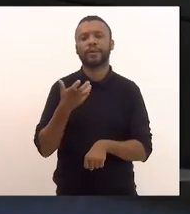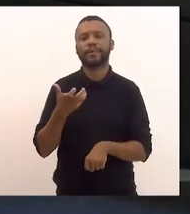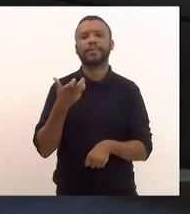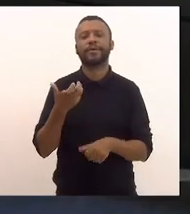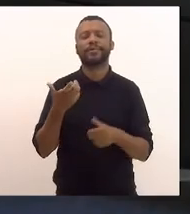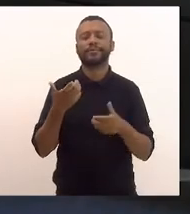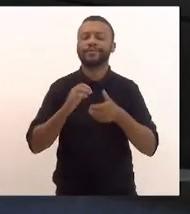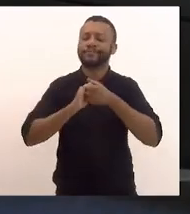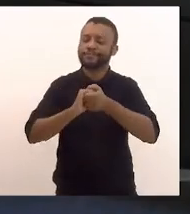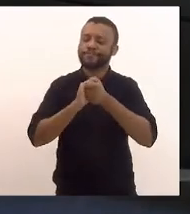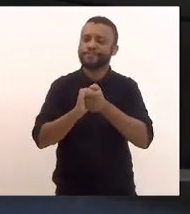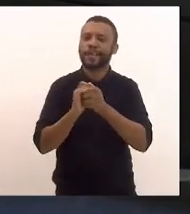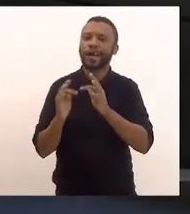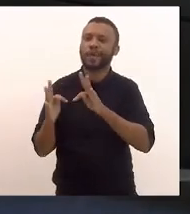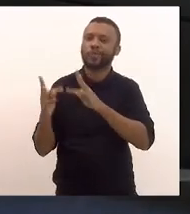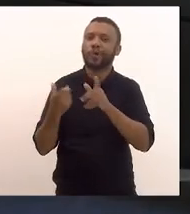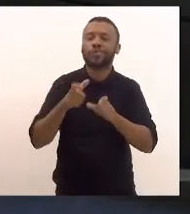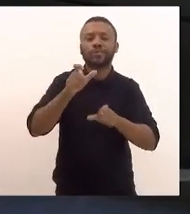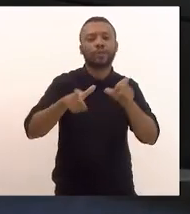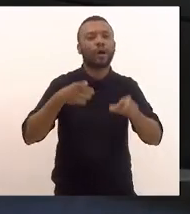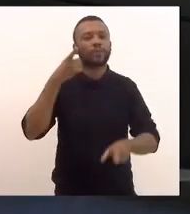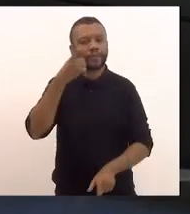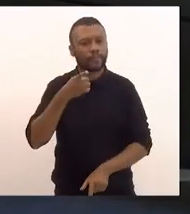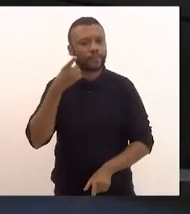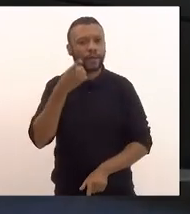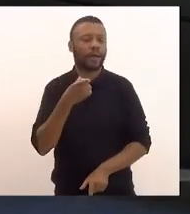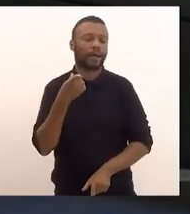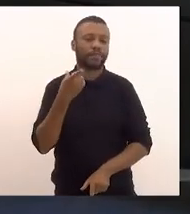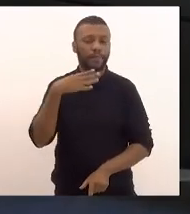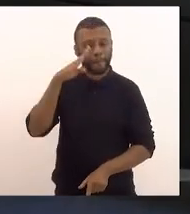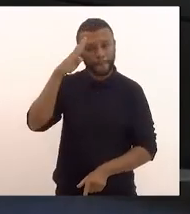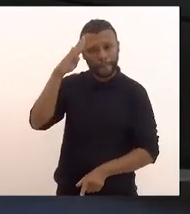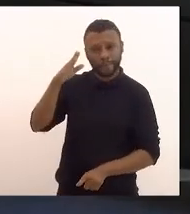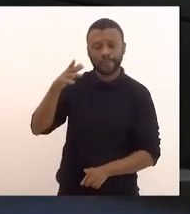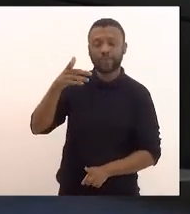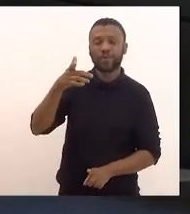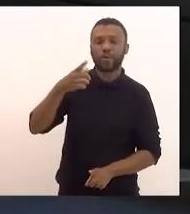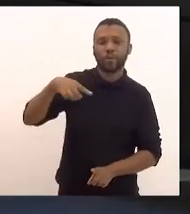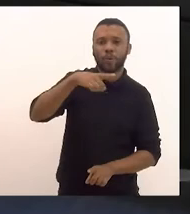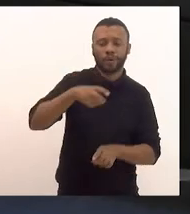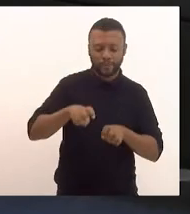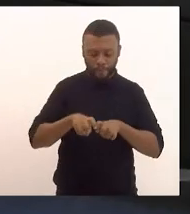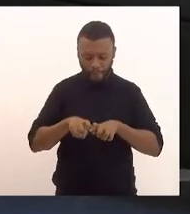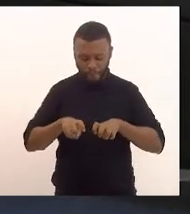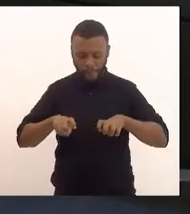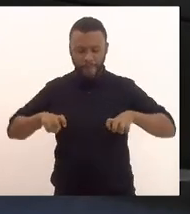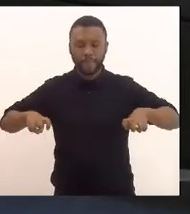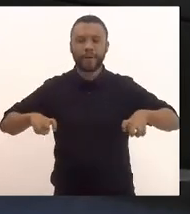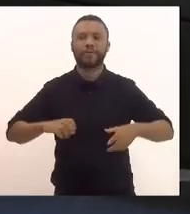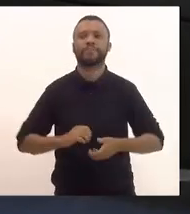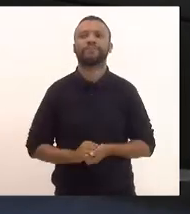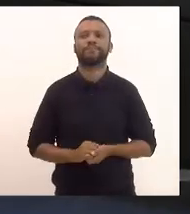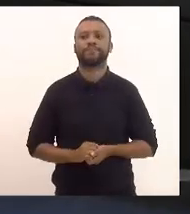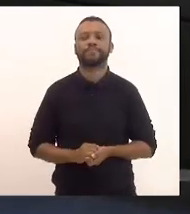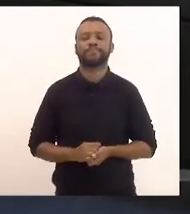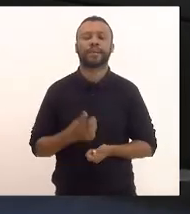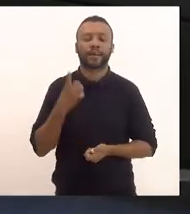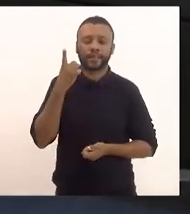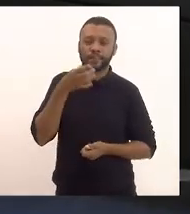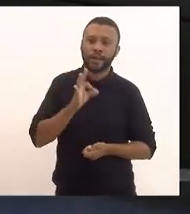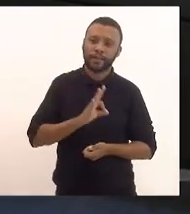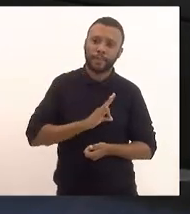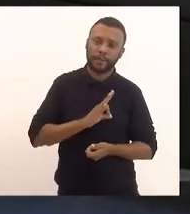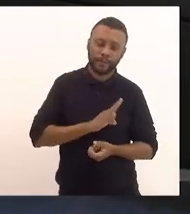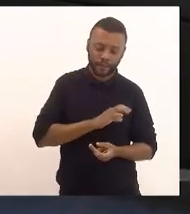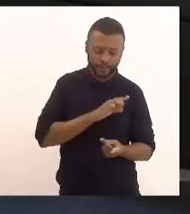de saudar todos os parlamentares em especial os que compõem a mesa deputada Martha